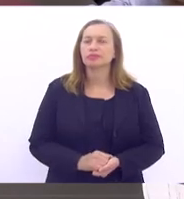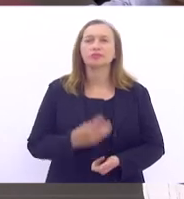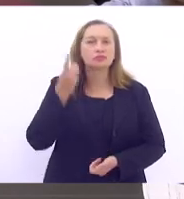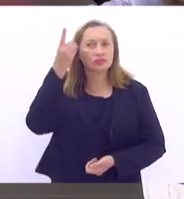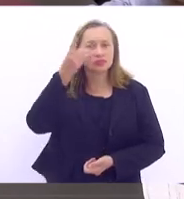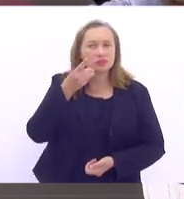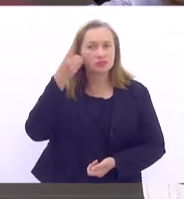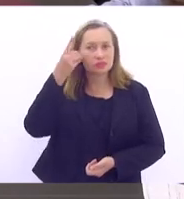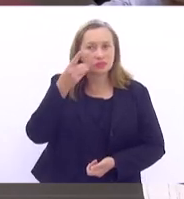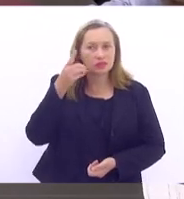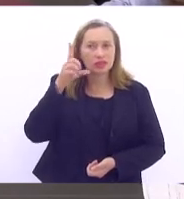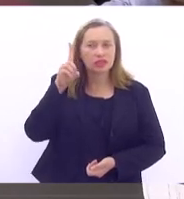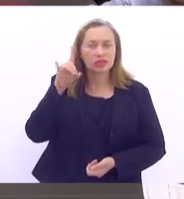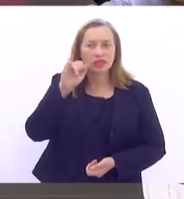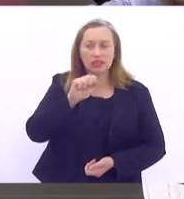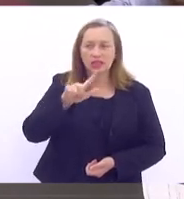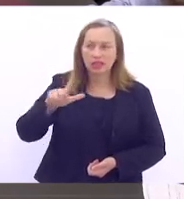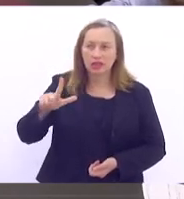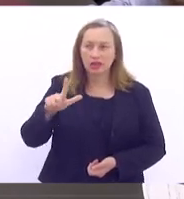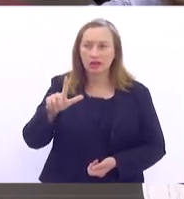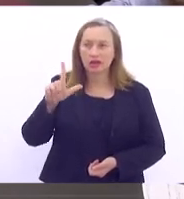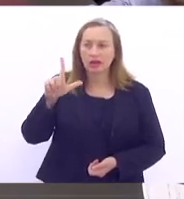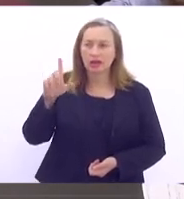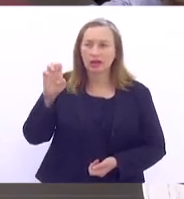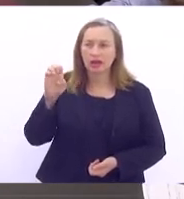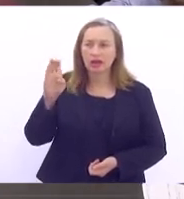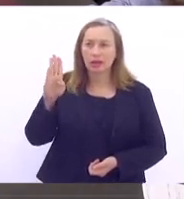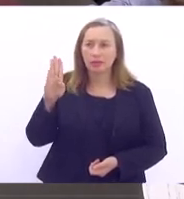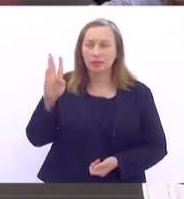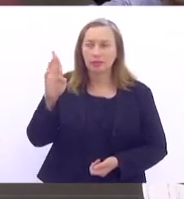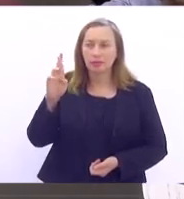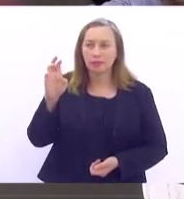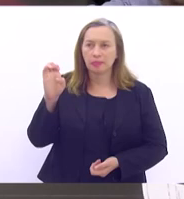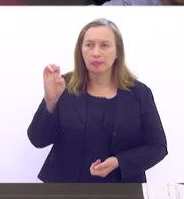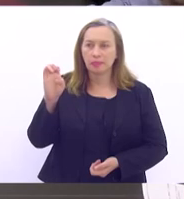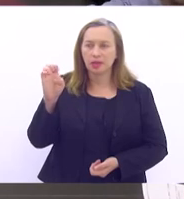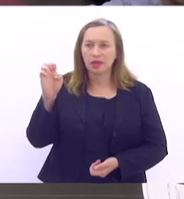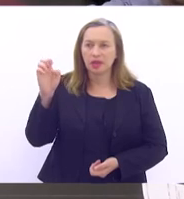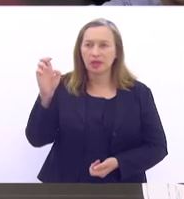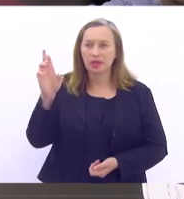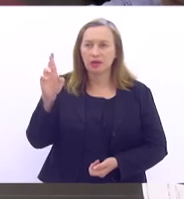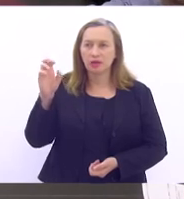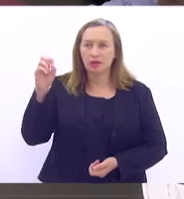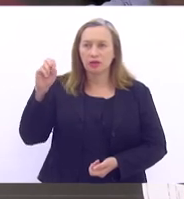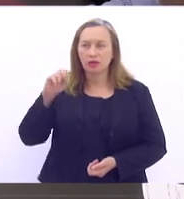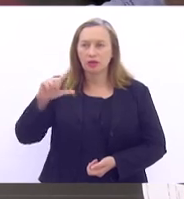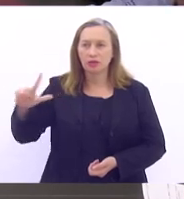deputado Daniel Librelon. Seja muito bem-vindo, deputado Librelon. Uma honra ter Vossa Excelência conosco.